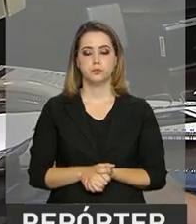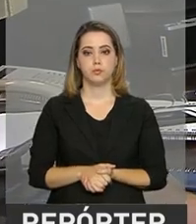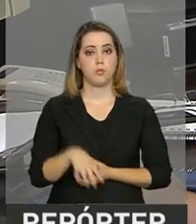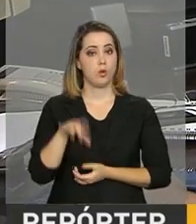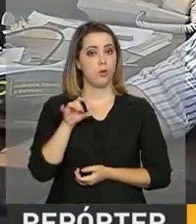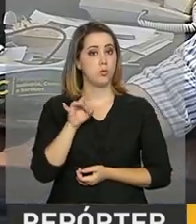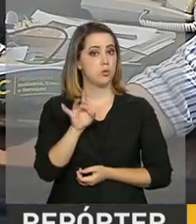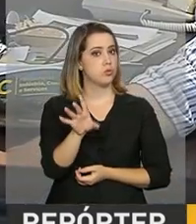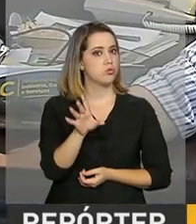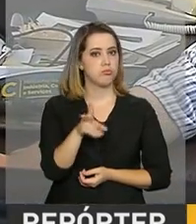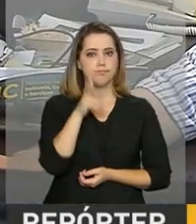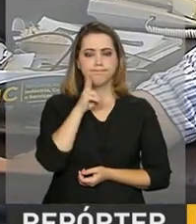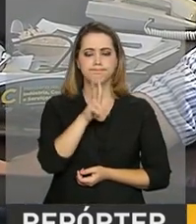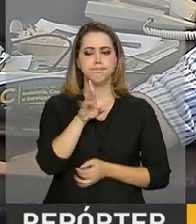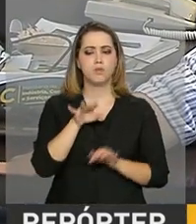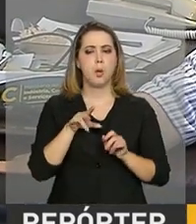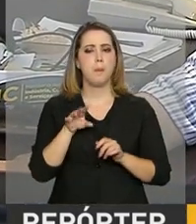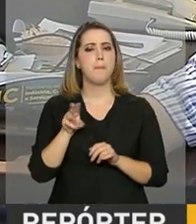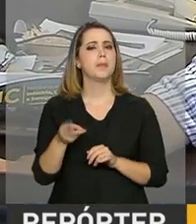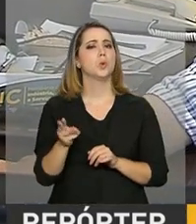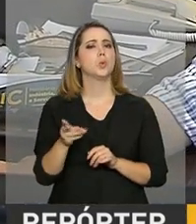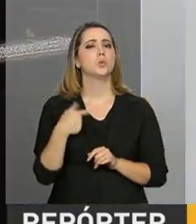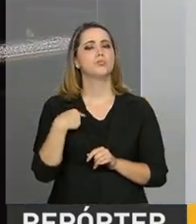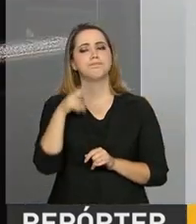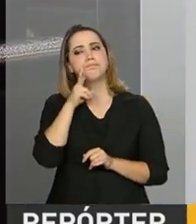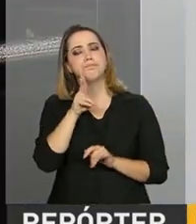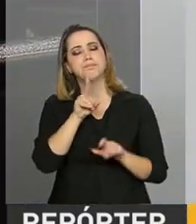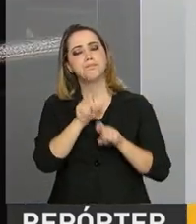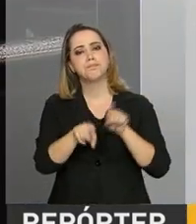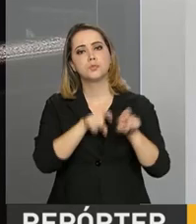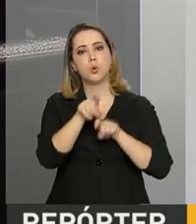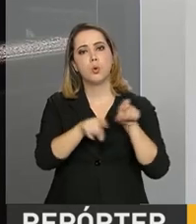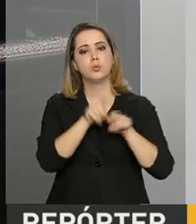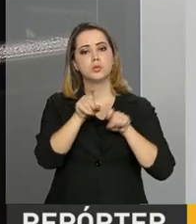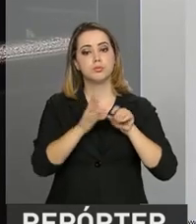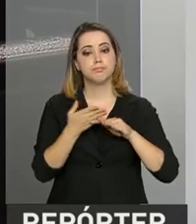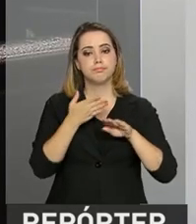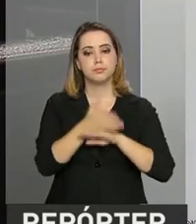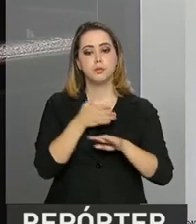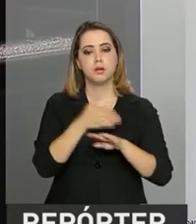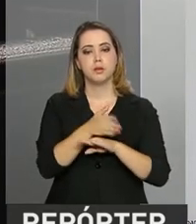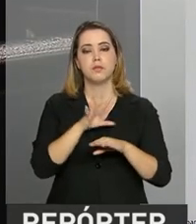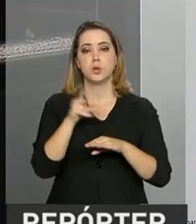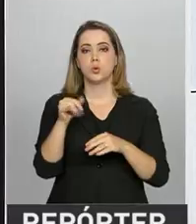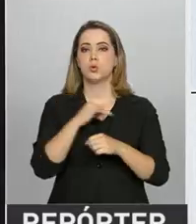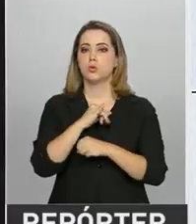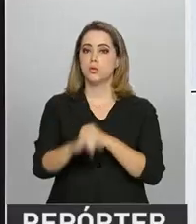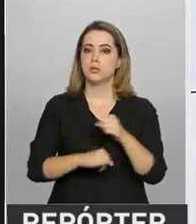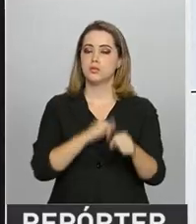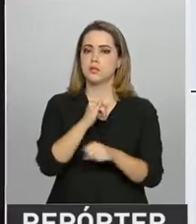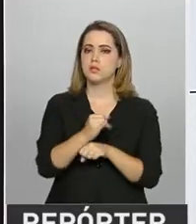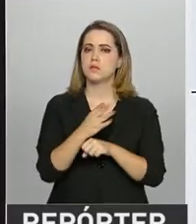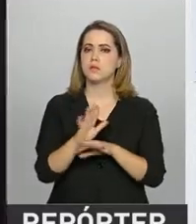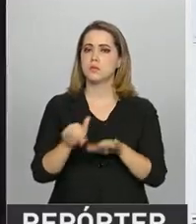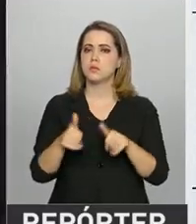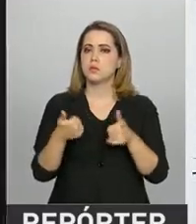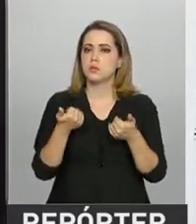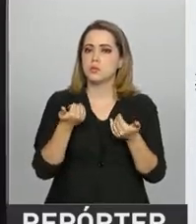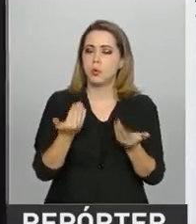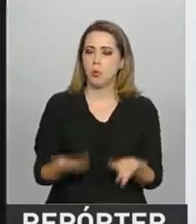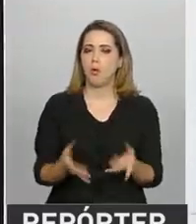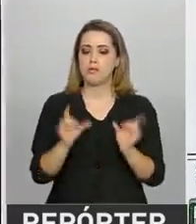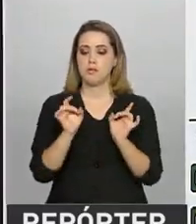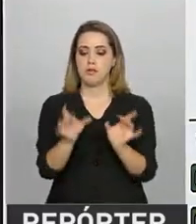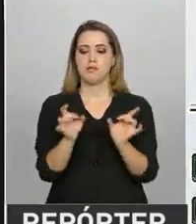bastam apenas alguns minutos na frente do computador para acessar as informações sobre dados de comércio